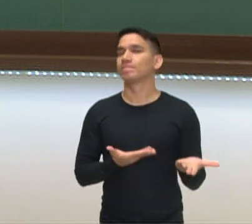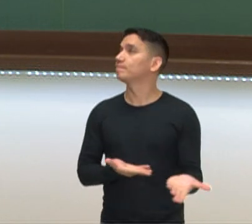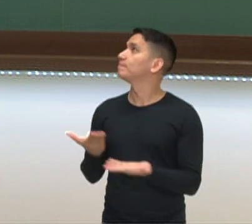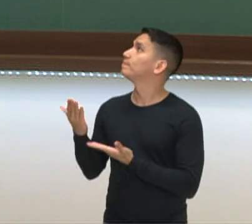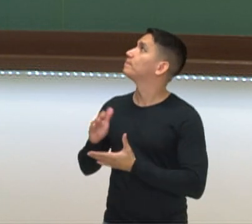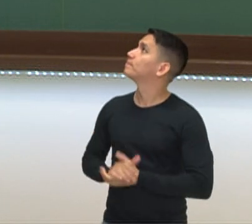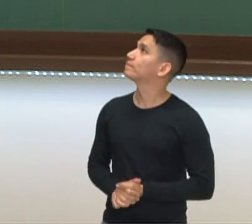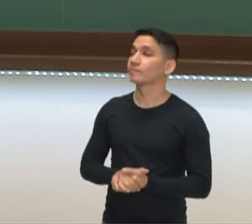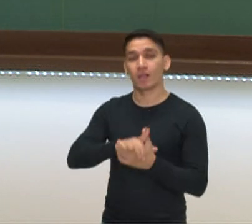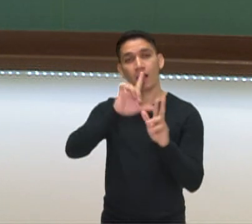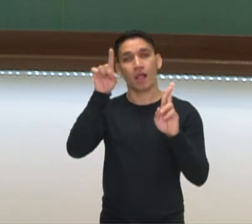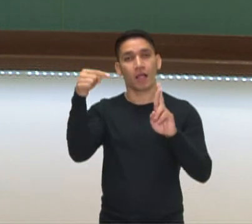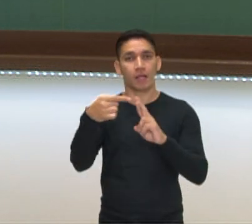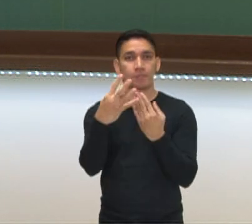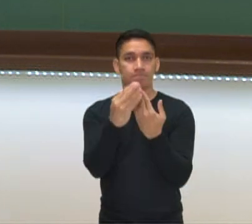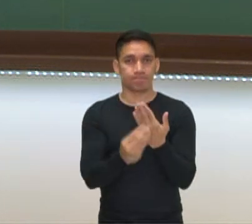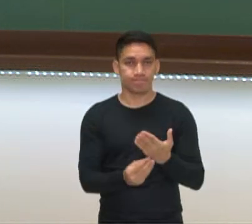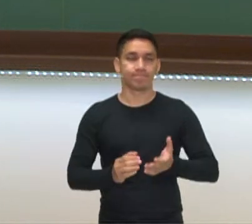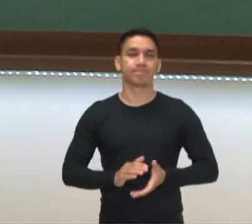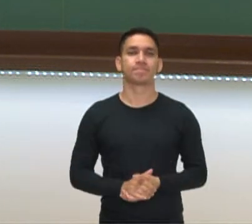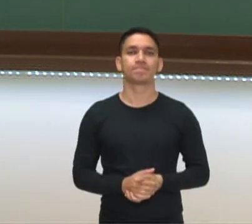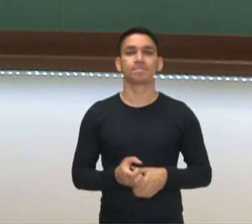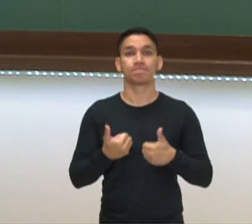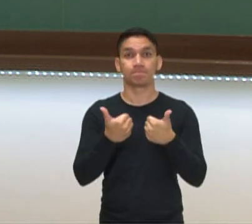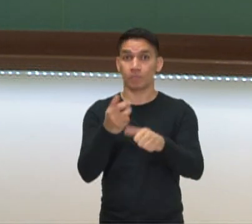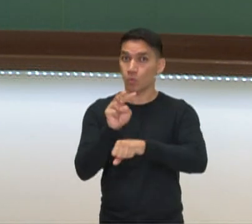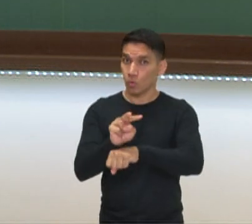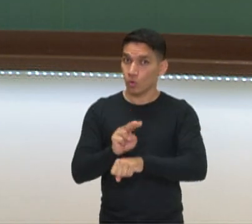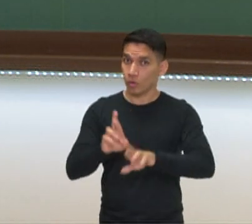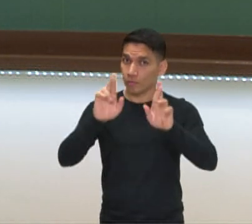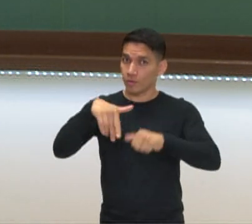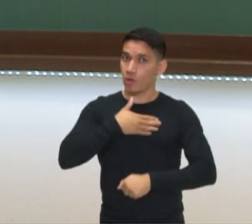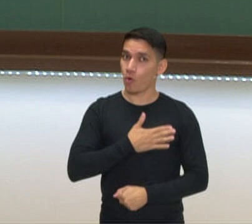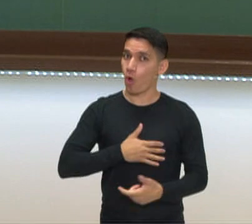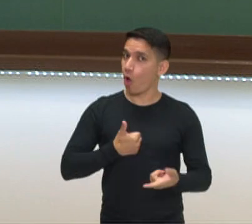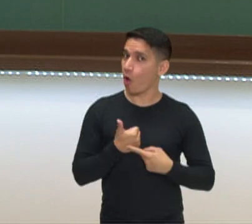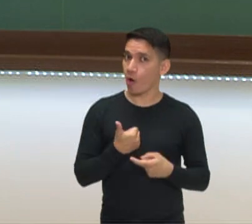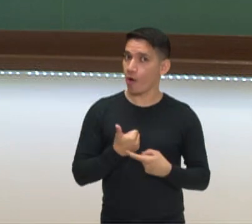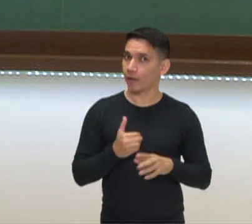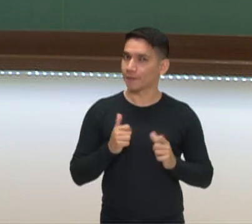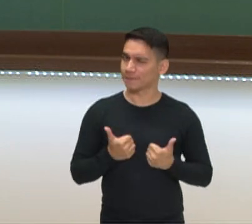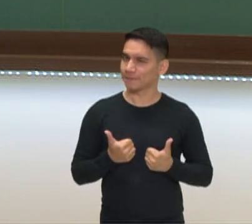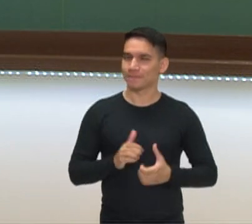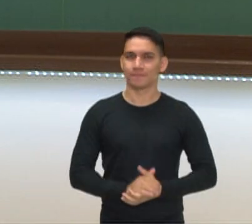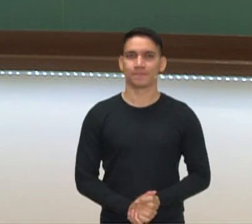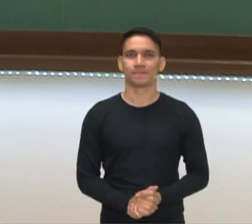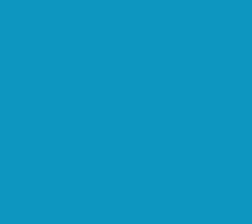gente. As referências aí. Fiquem bem, espero que tenham curtido aí esse tema.